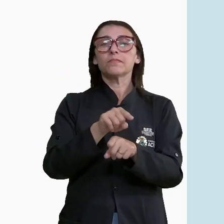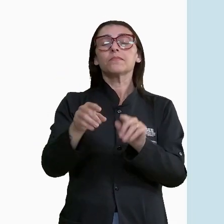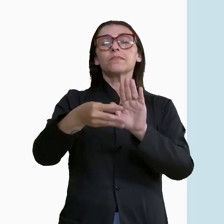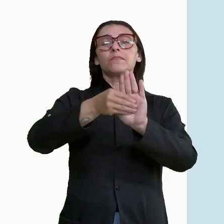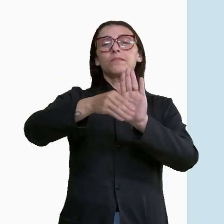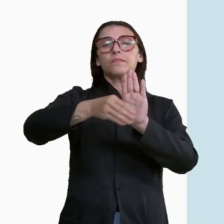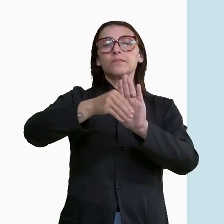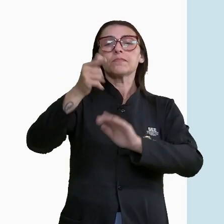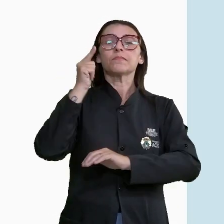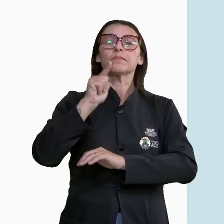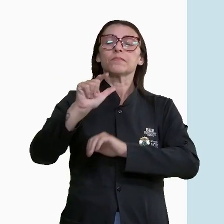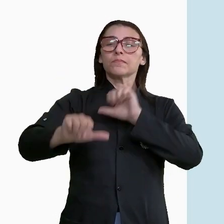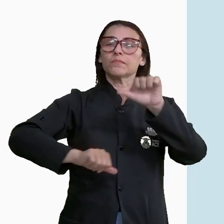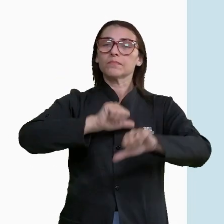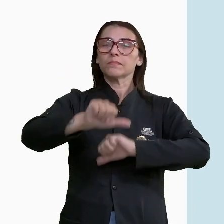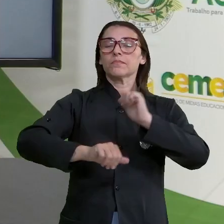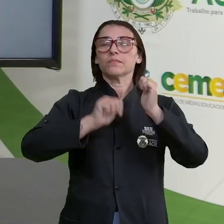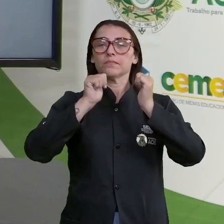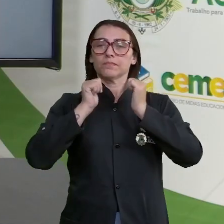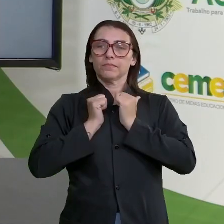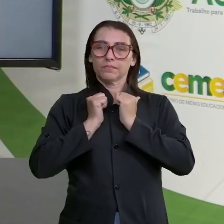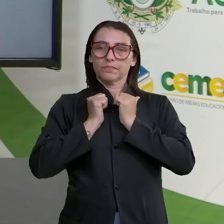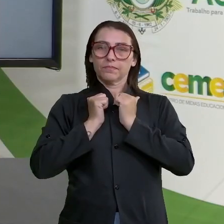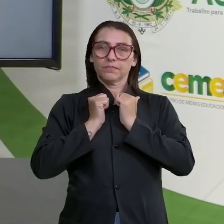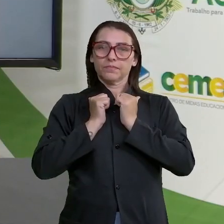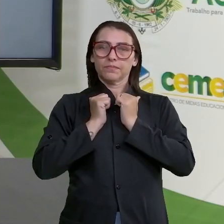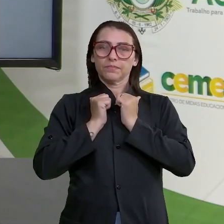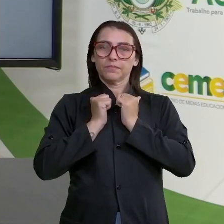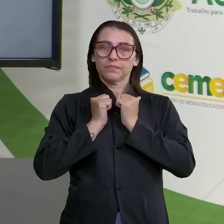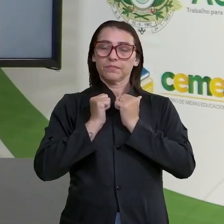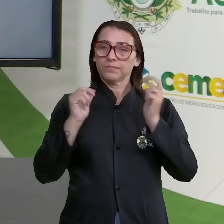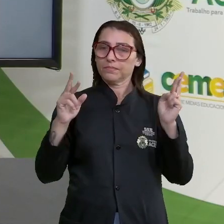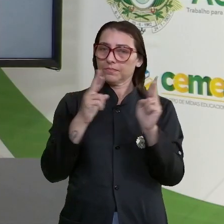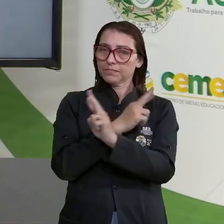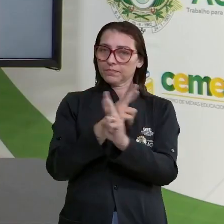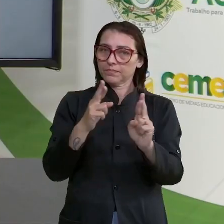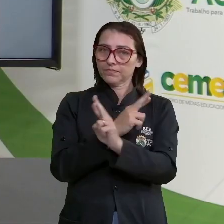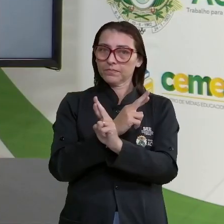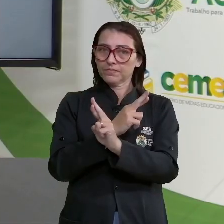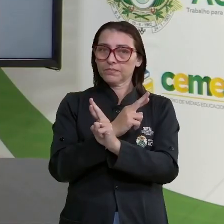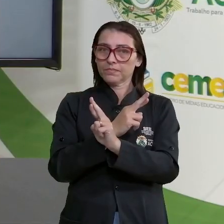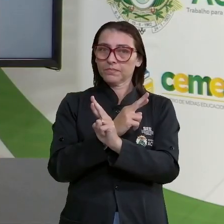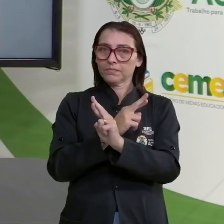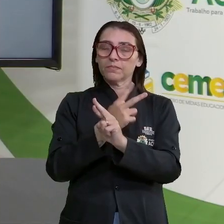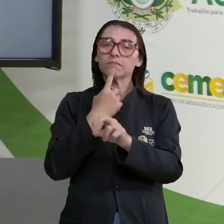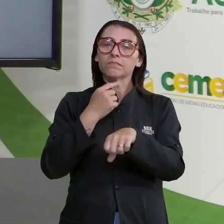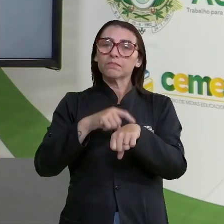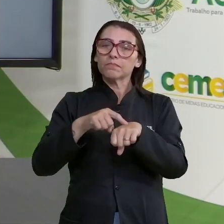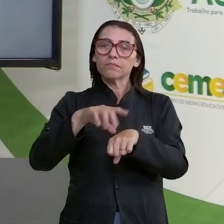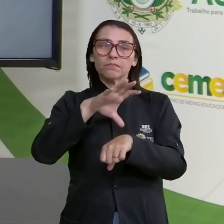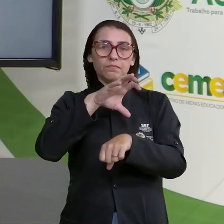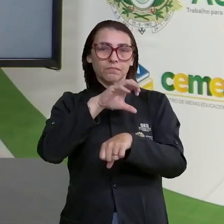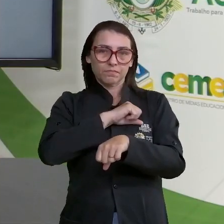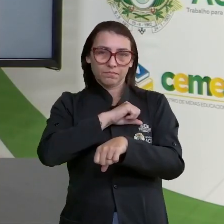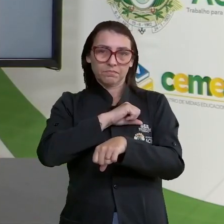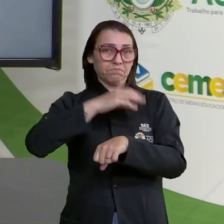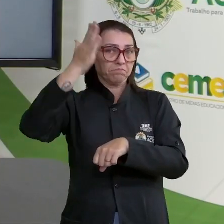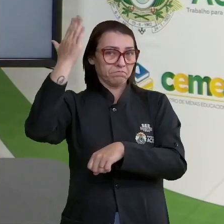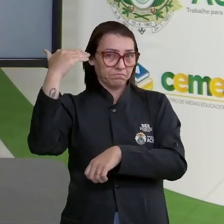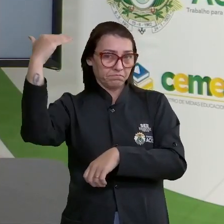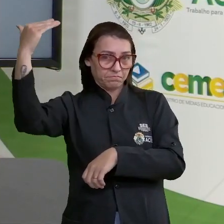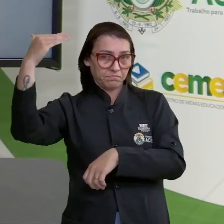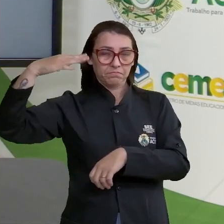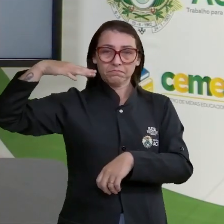mídia ela consegue mudar o nosso comportamento, é com relação ao Morango do Amor, que virou uma febre, né?